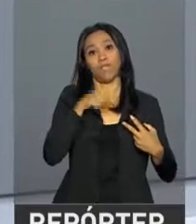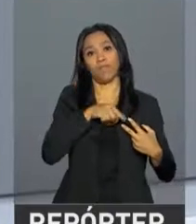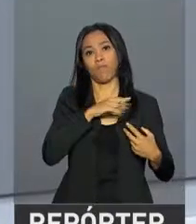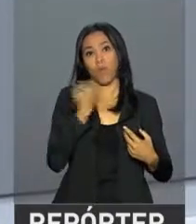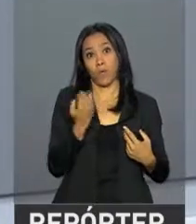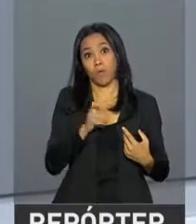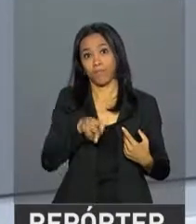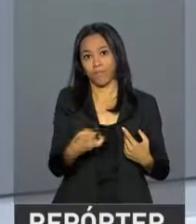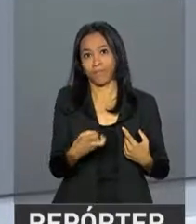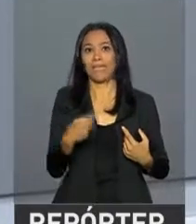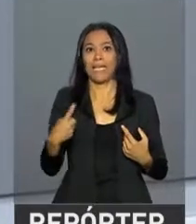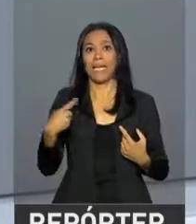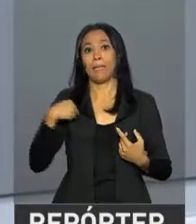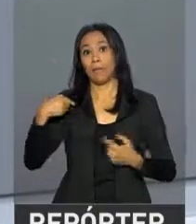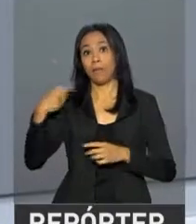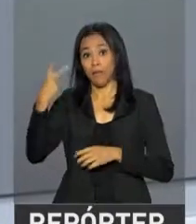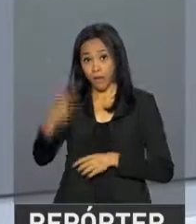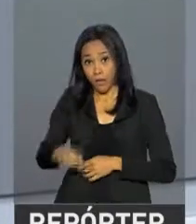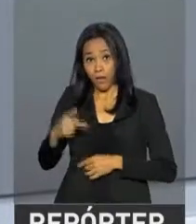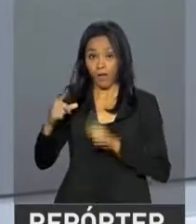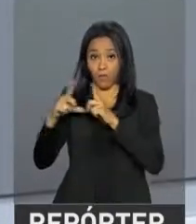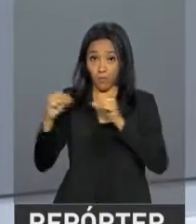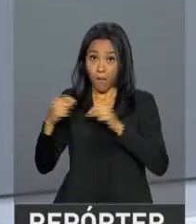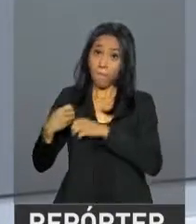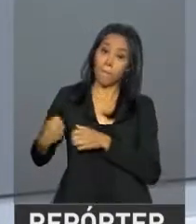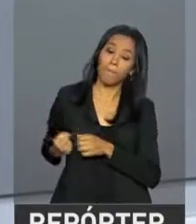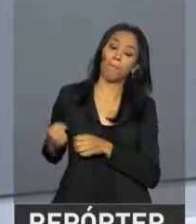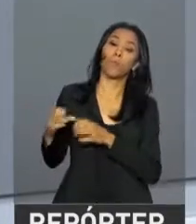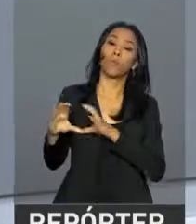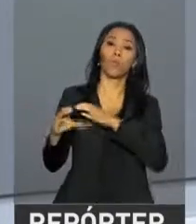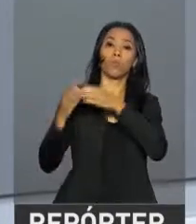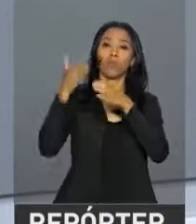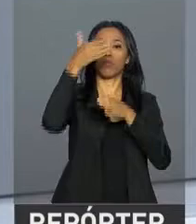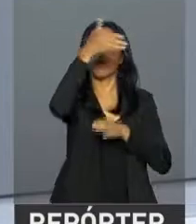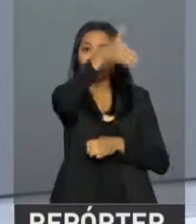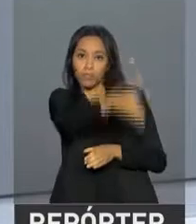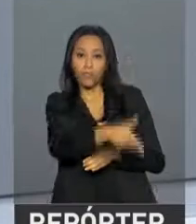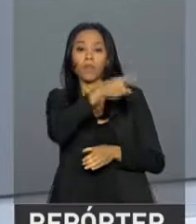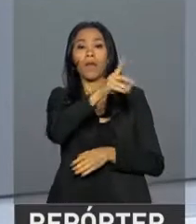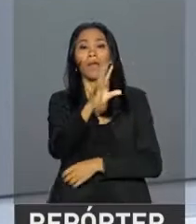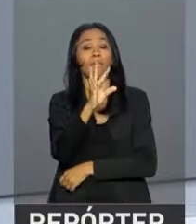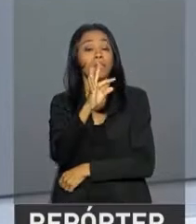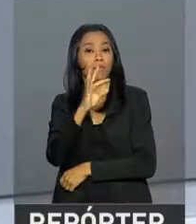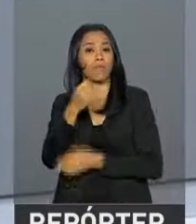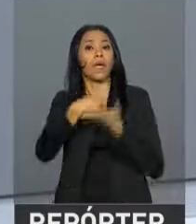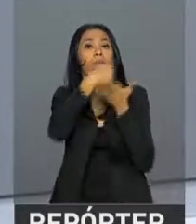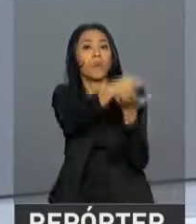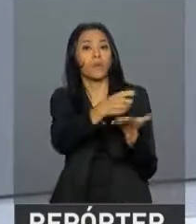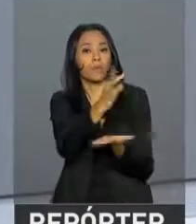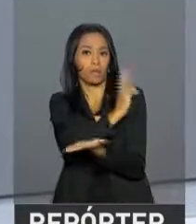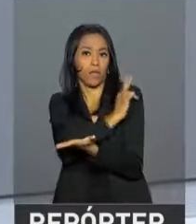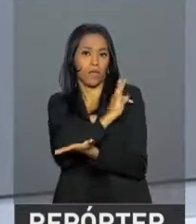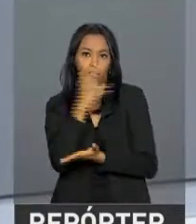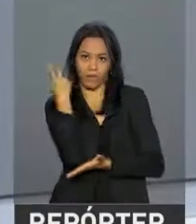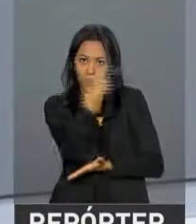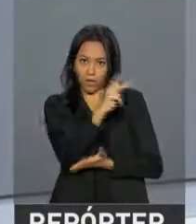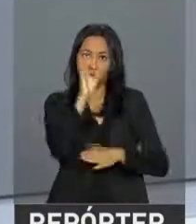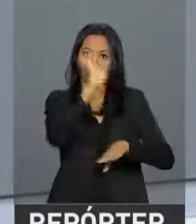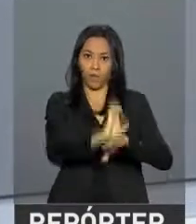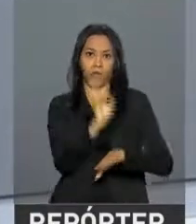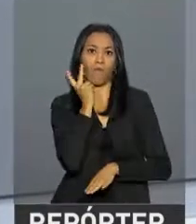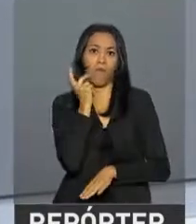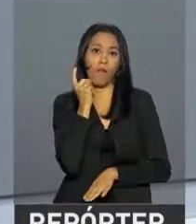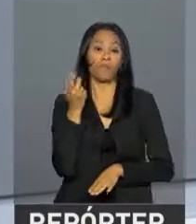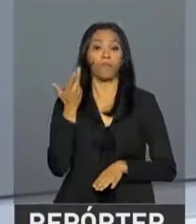de uma força-tarefa policial para dar apoio técnico às forças de segurança estaduais nas ações de combate ao crime.